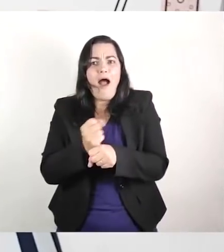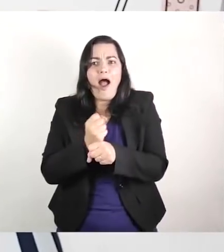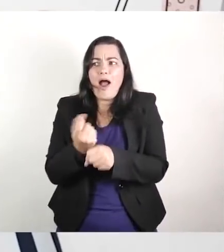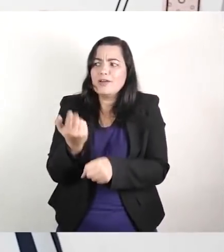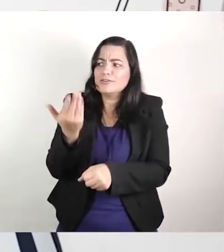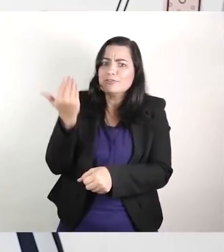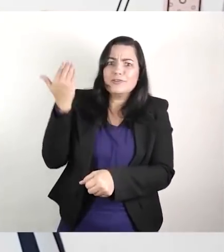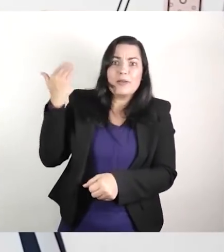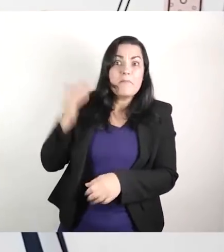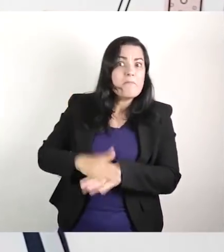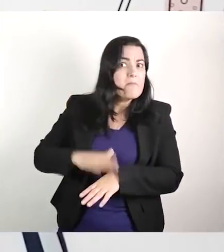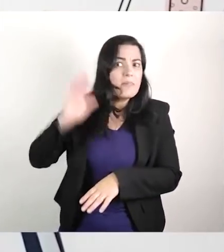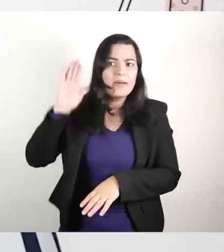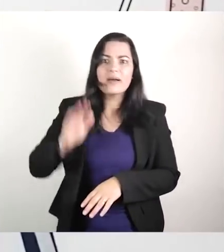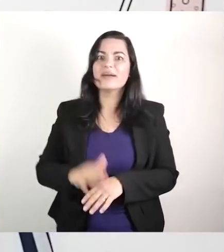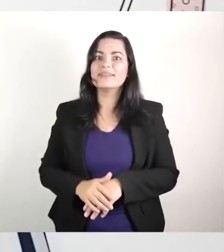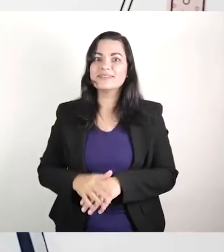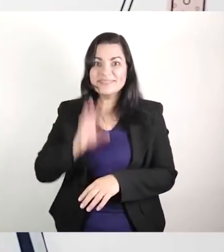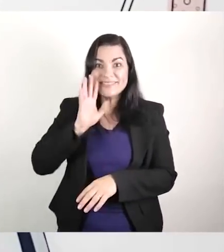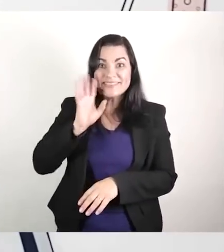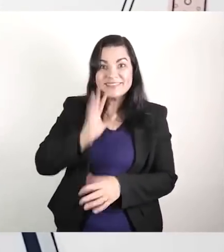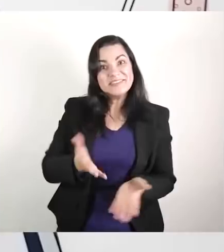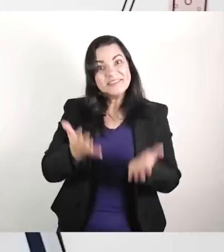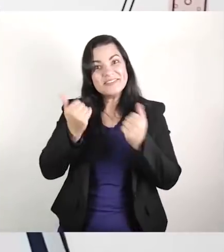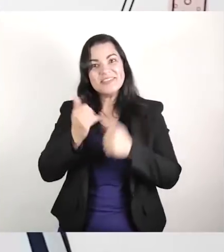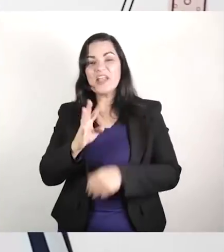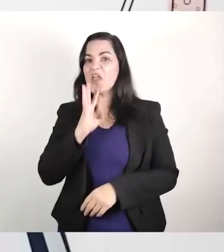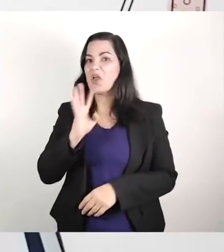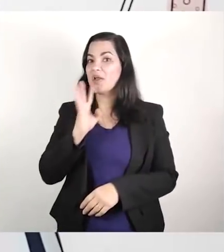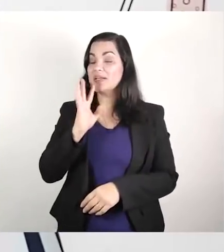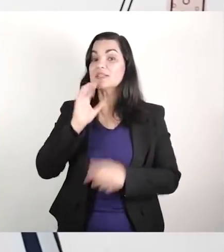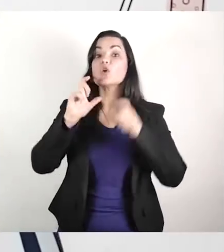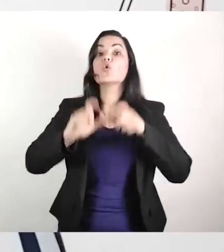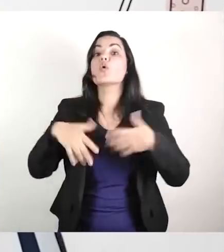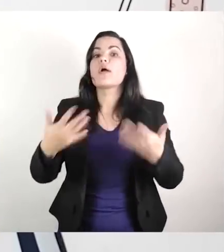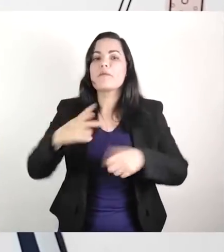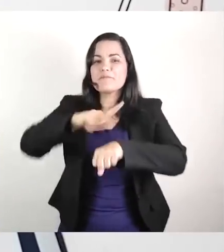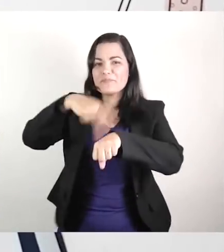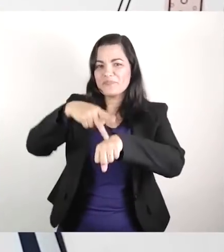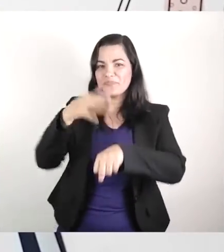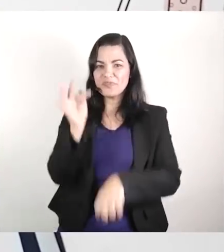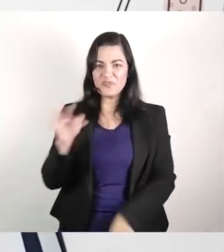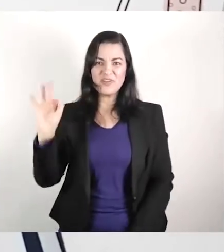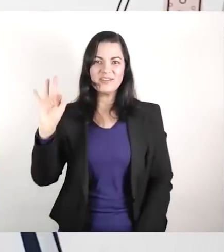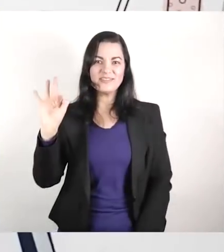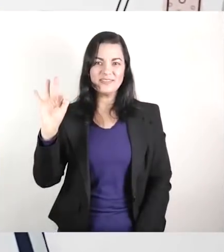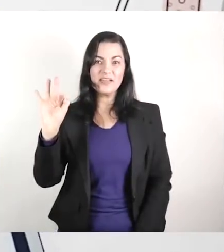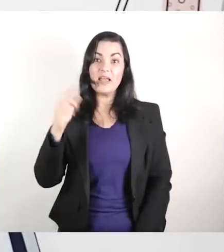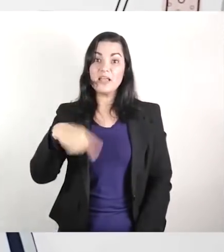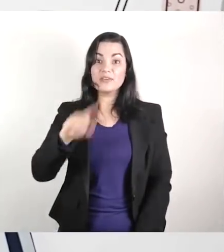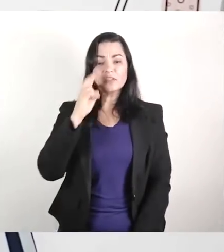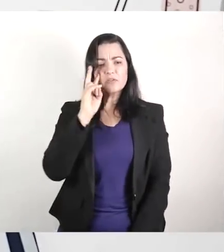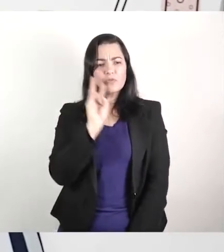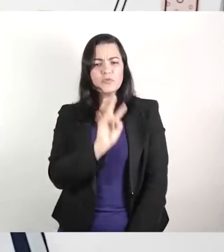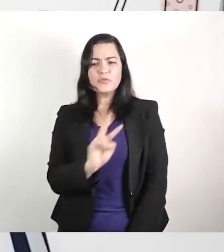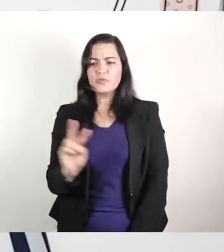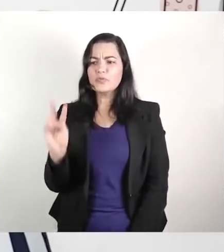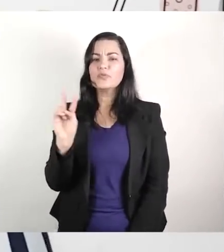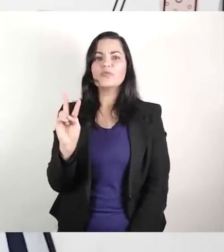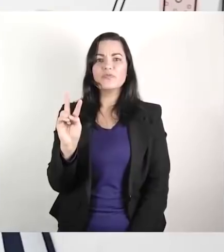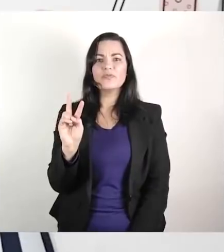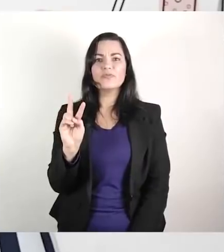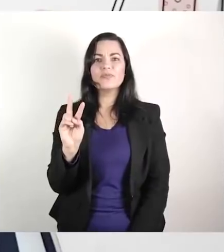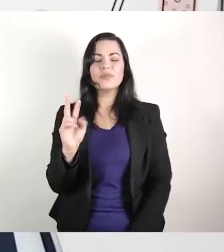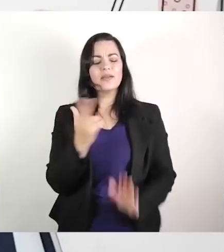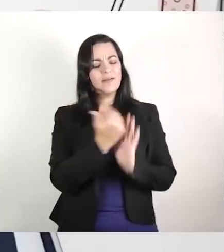que legal! Então vamos conhecer essa caverna que fica na região da França, e aí vocês vão ver